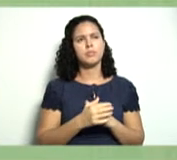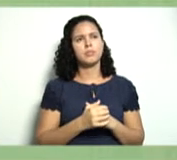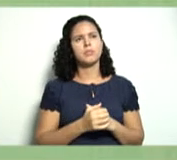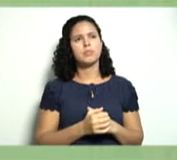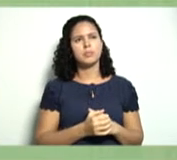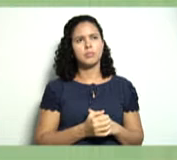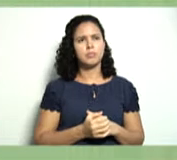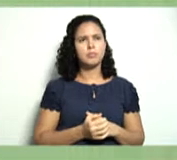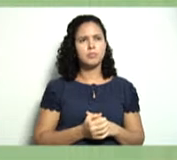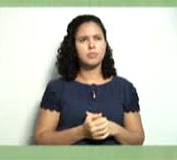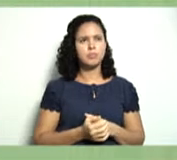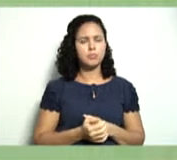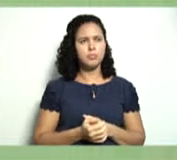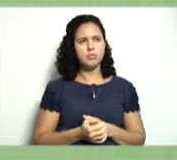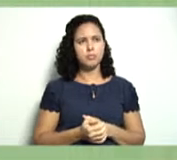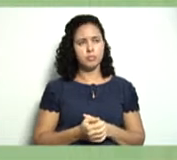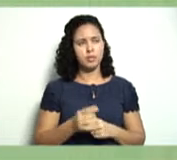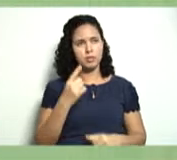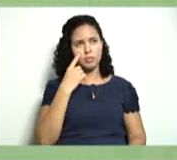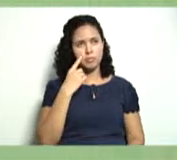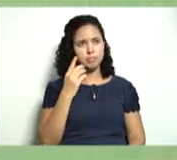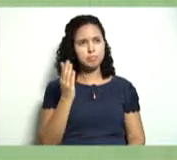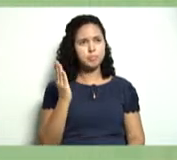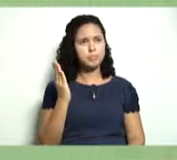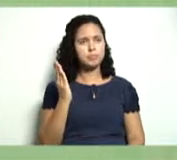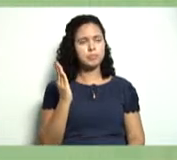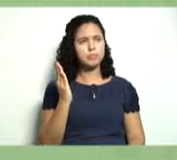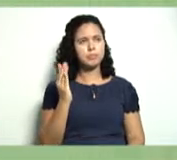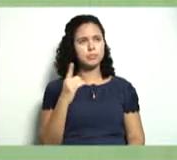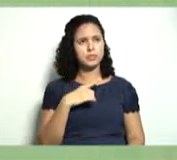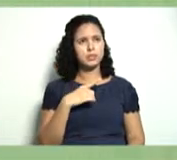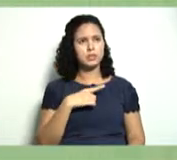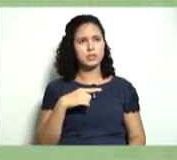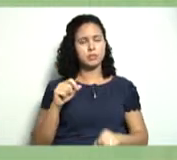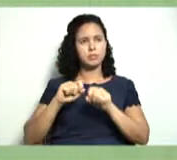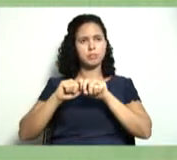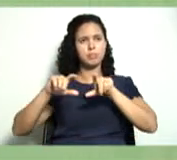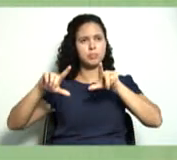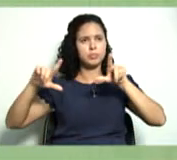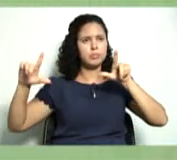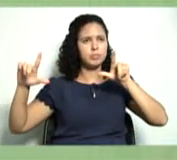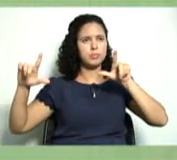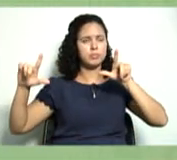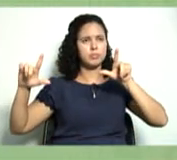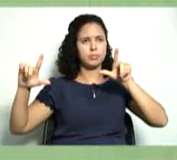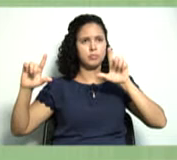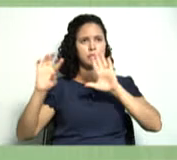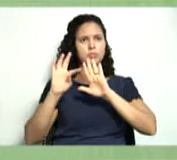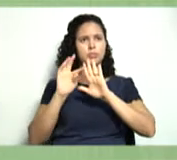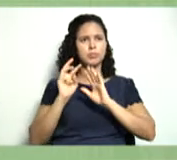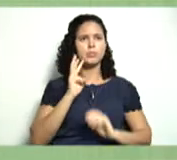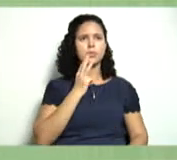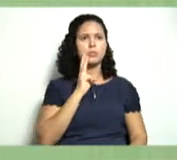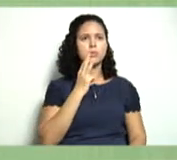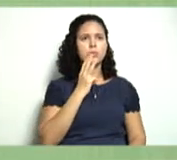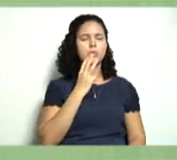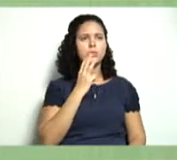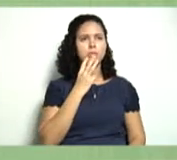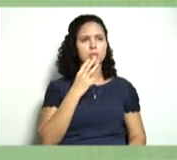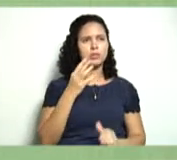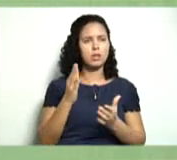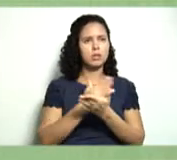é aqui tá a tela inicial do word que eu vou abrir vou mostrar pra vocês algumas